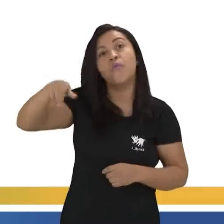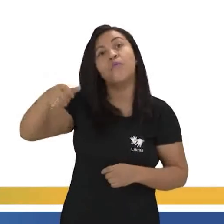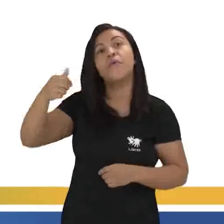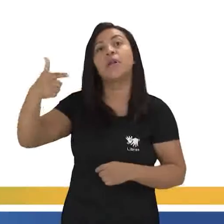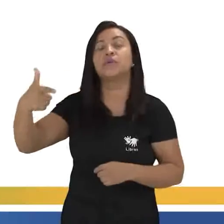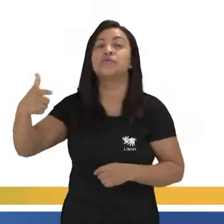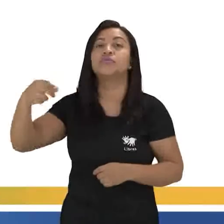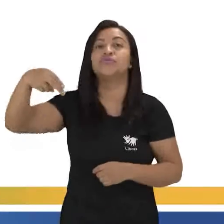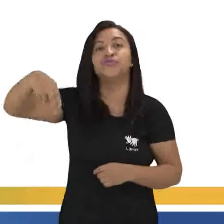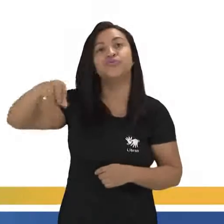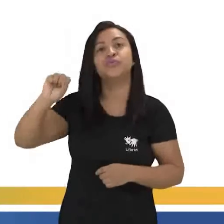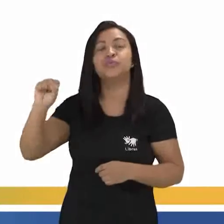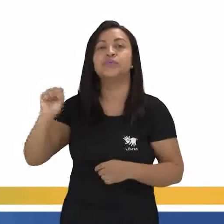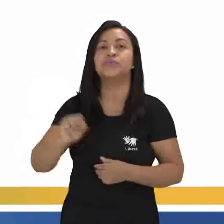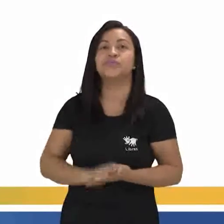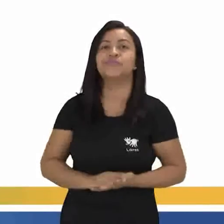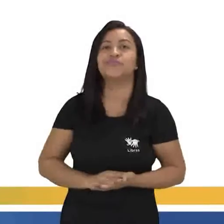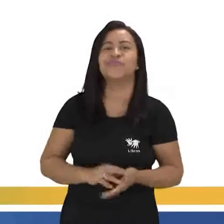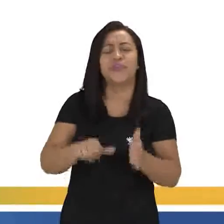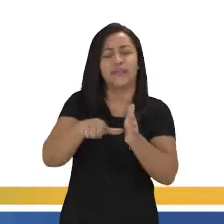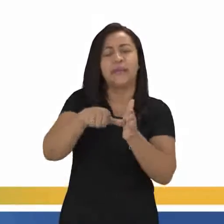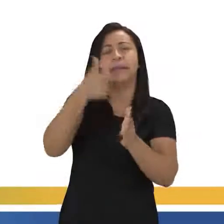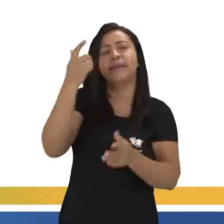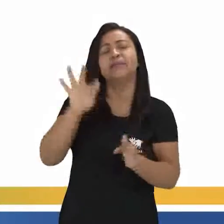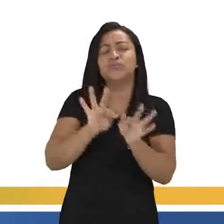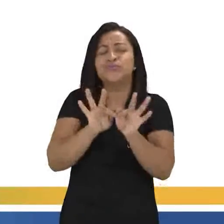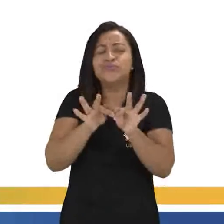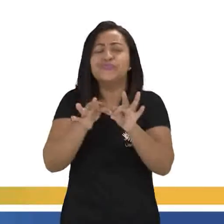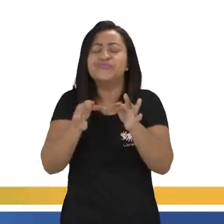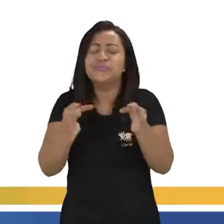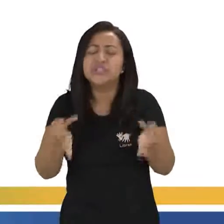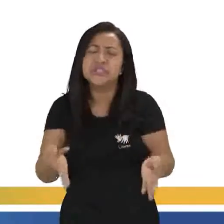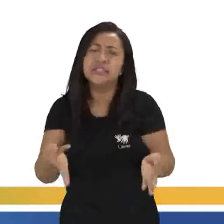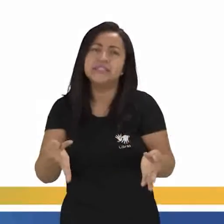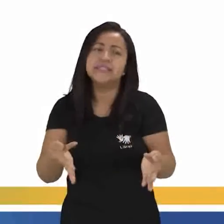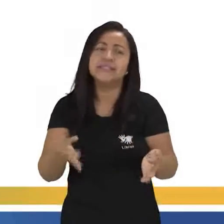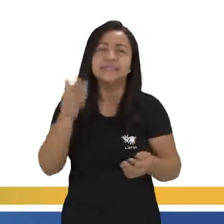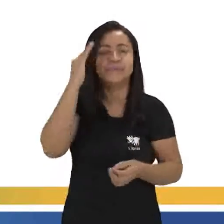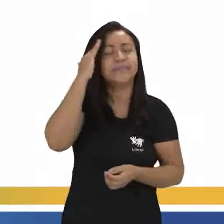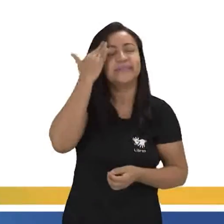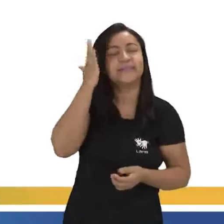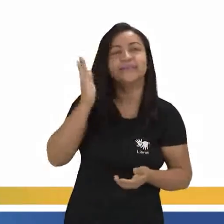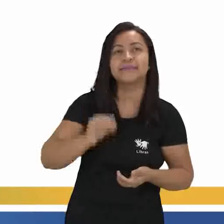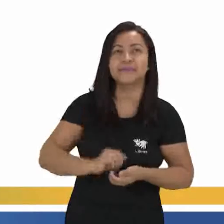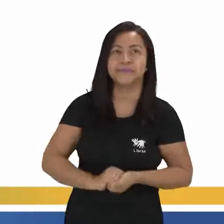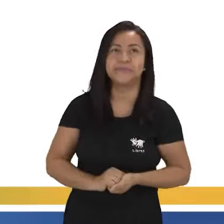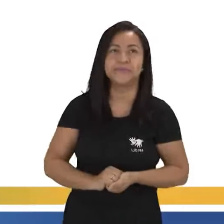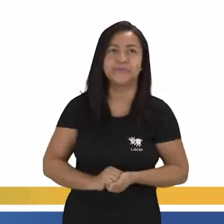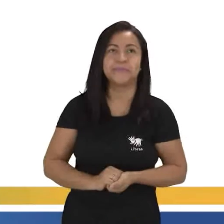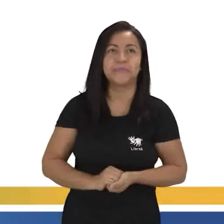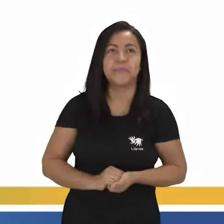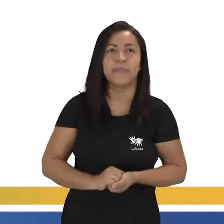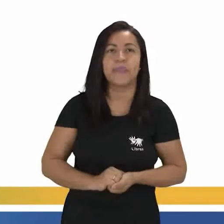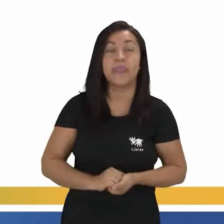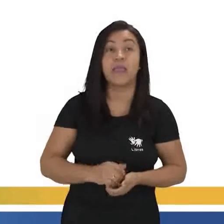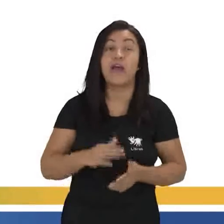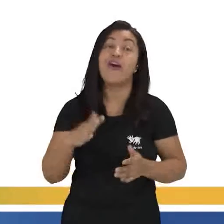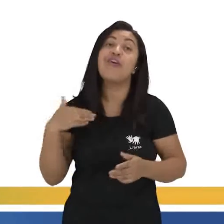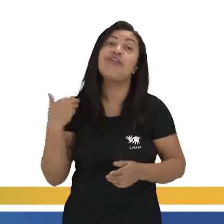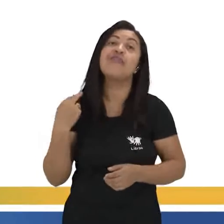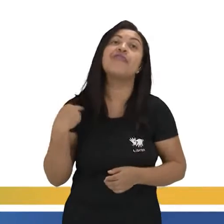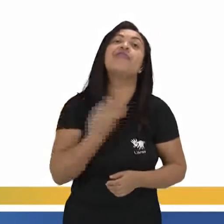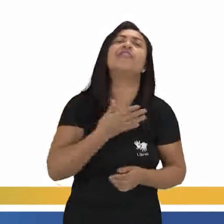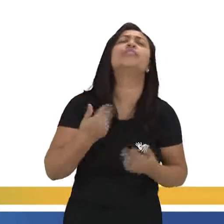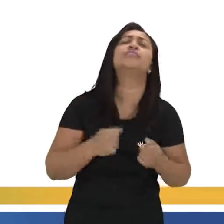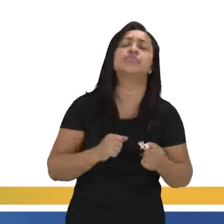segundo. Legal, a primeira questão é muito simples, é só aplicar a equação, certo? O teorema do impulso aí. Vamos resolver a letra